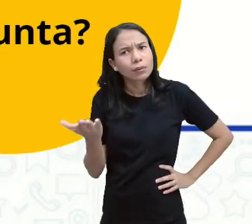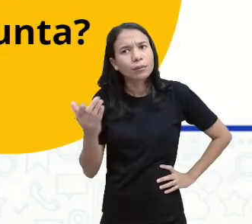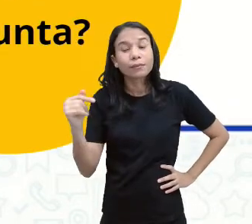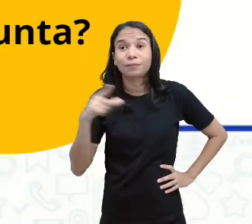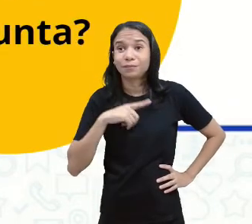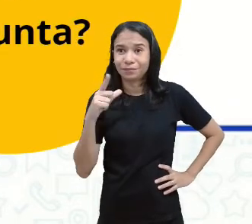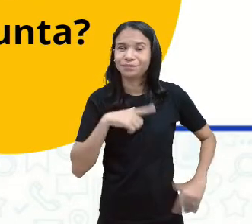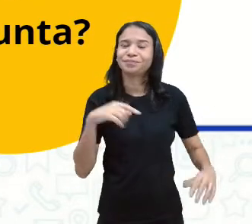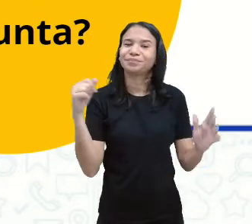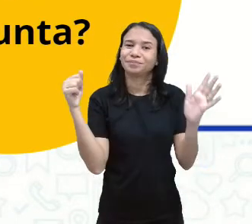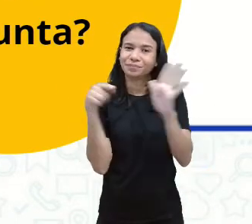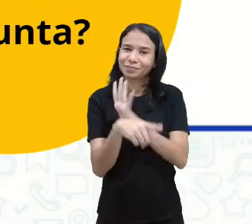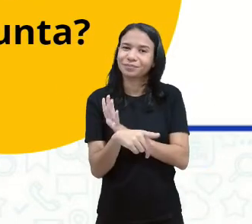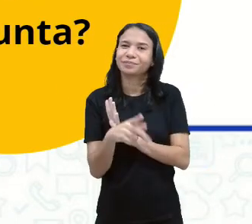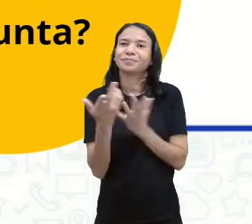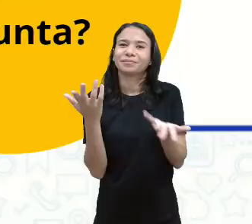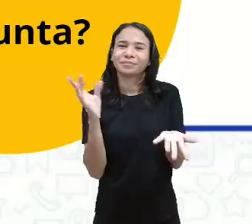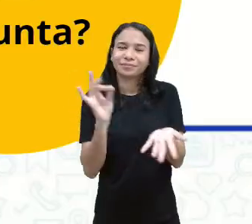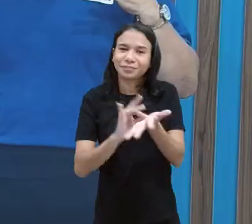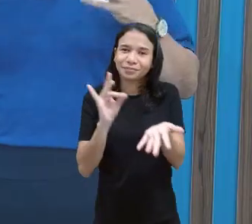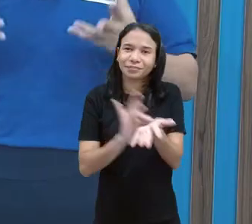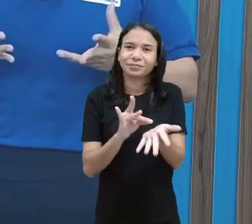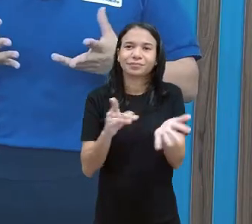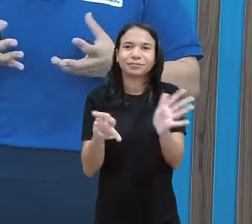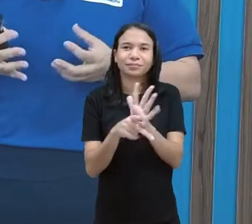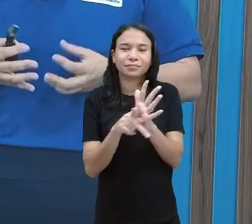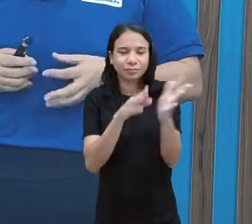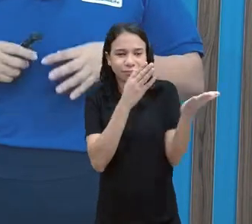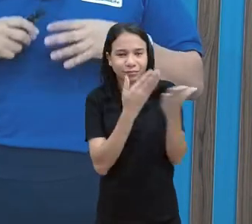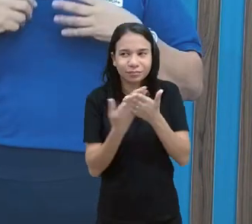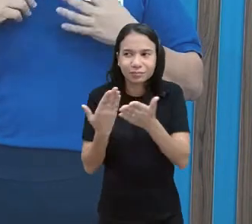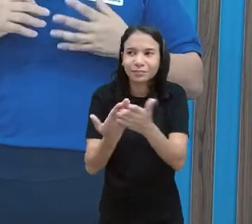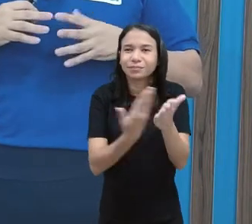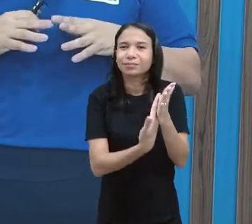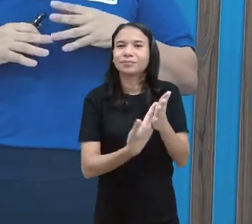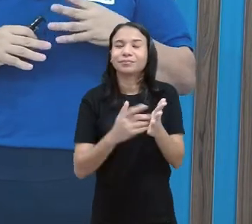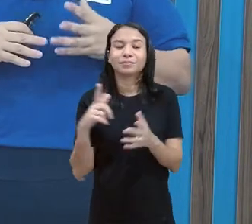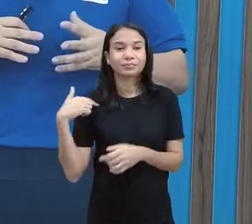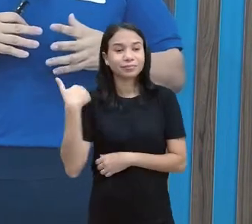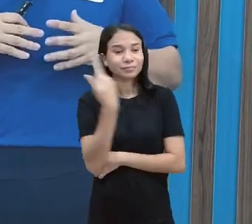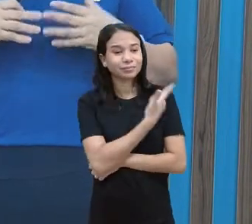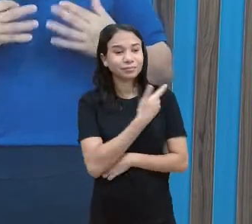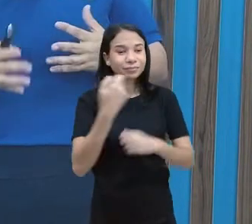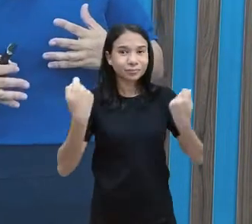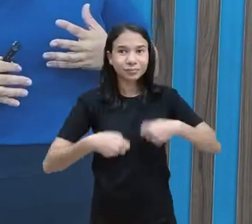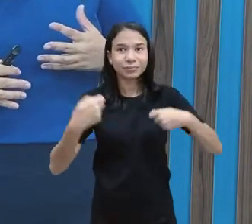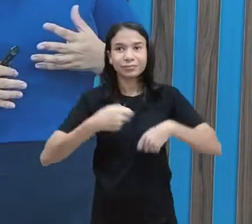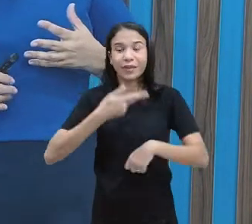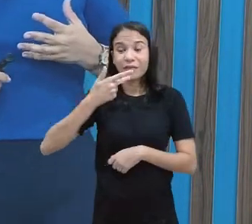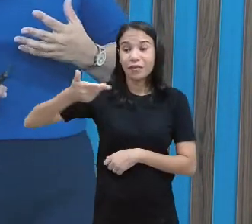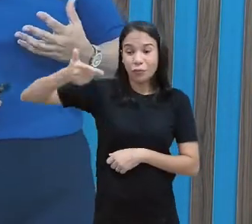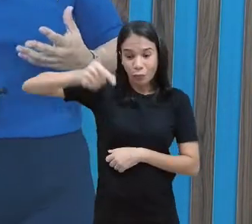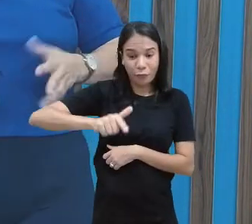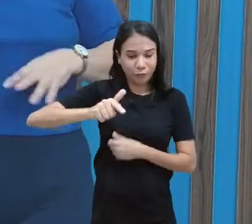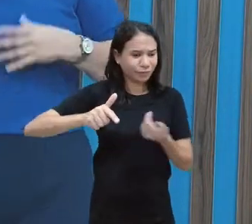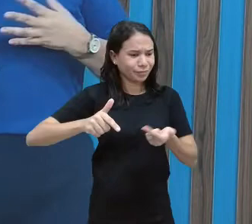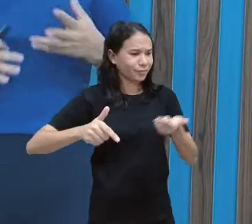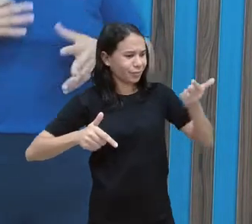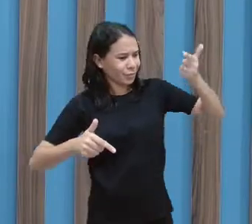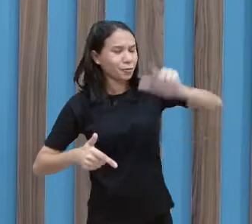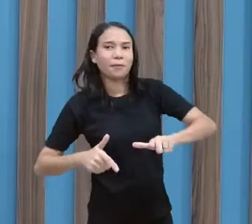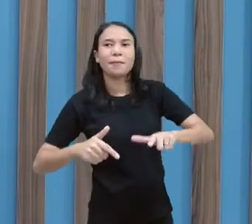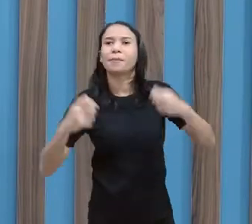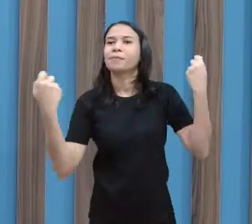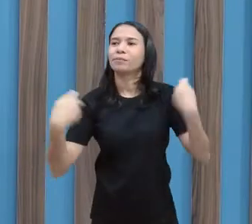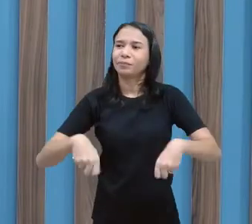Existem perguntas, né? Dentro dos estudos que a gente repete, né, Sim. Adriana? Porque